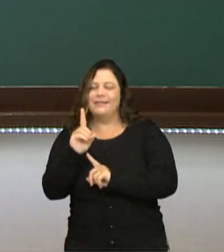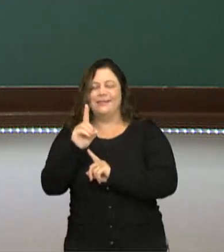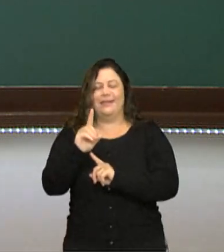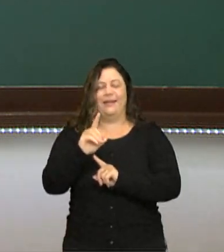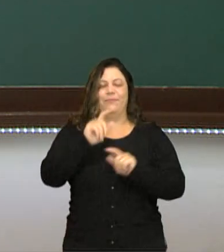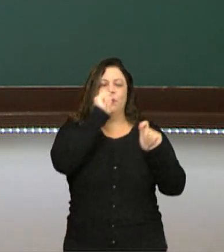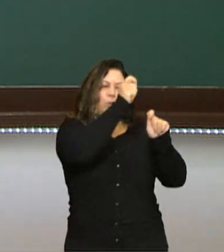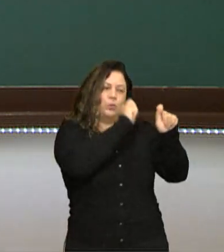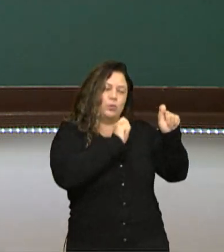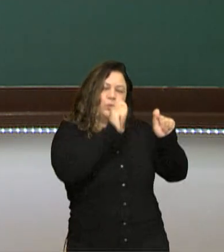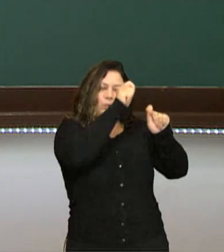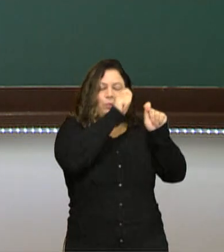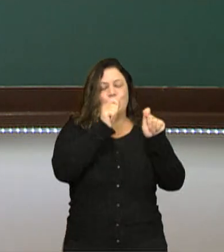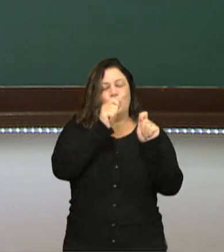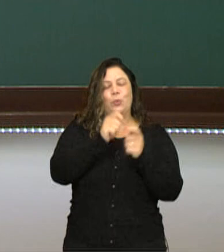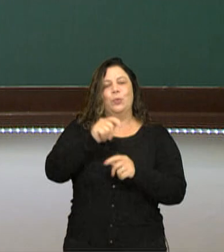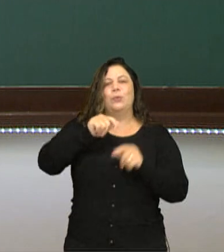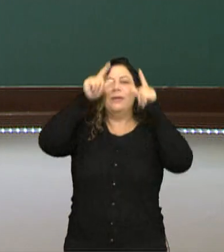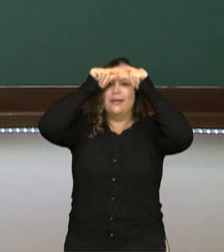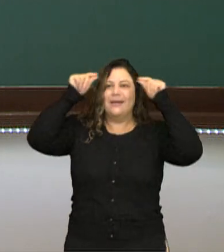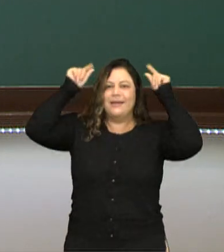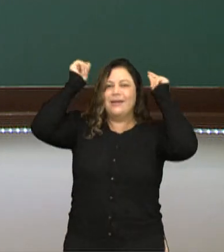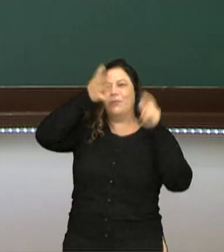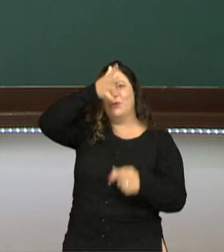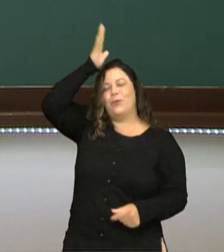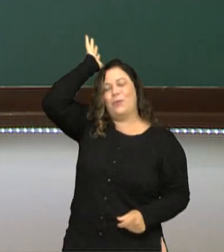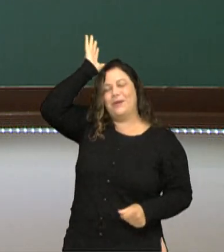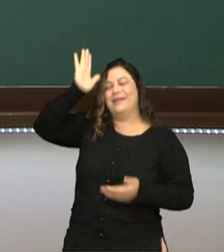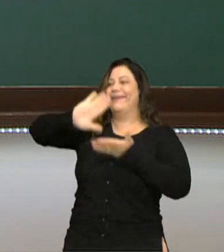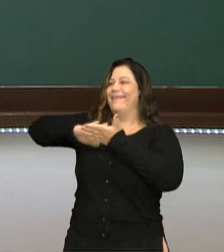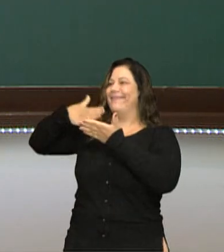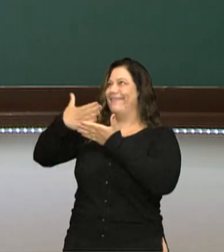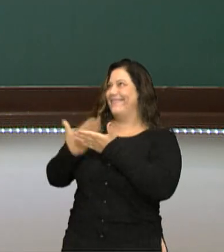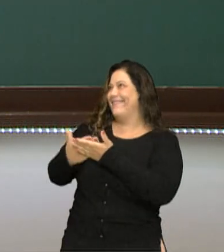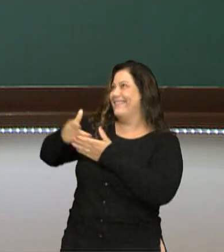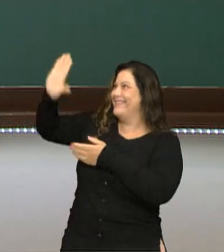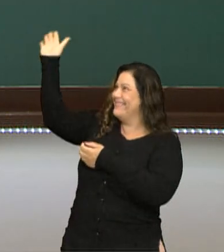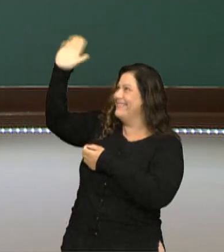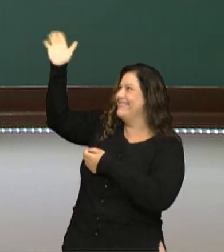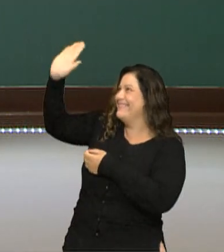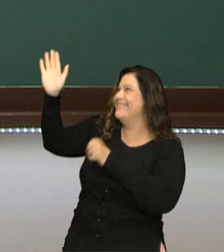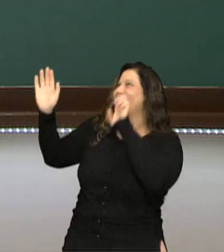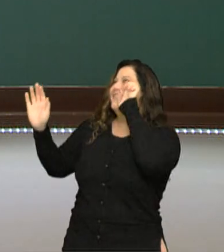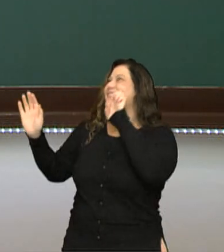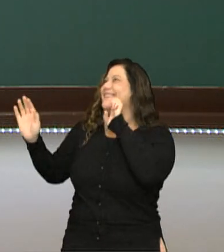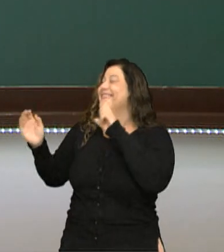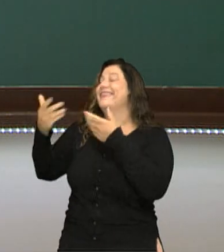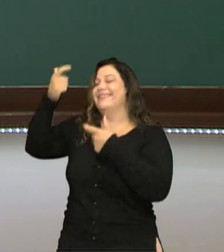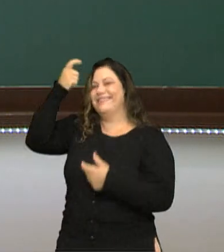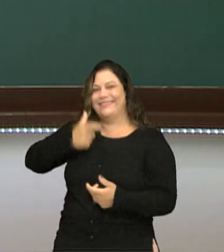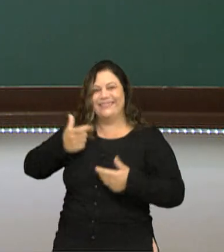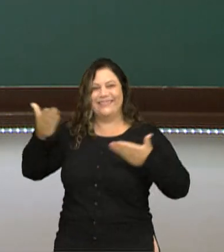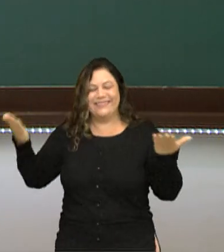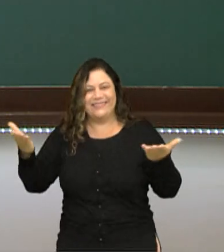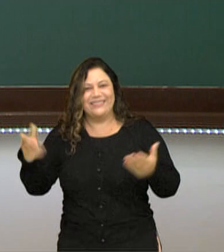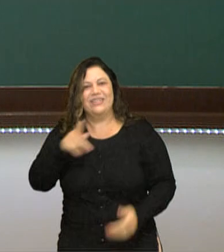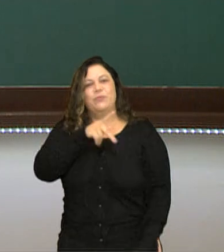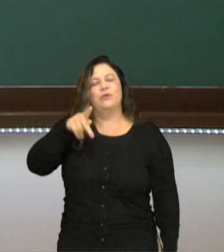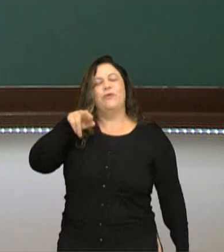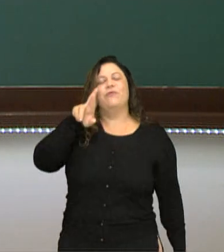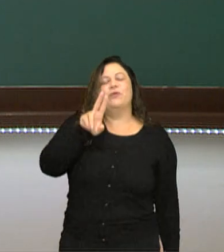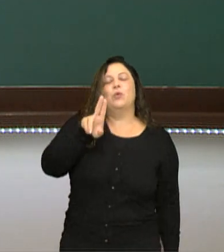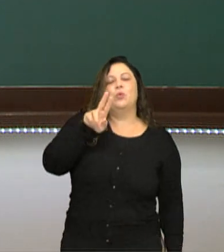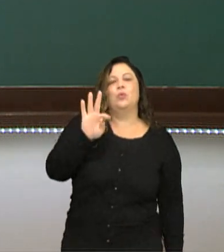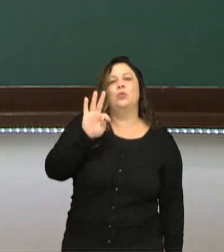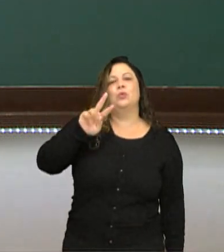romana. Prof. Rutineia aqui com vocês e a nossa querida intérprete Elisângela aqui com a gente. Oi, Elisângela!